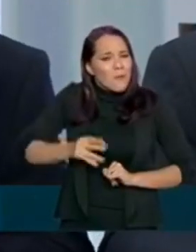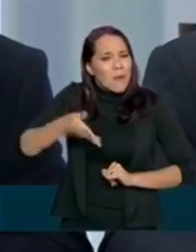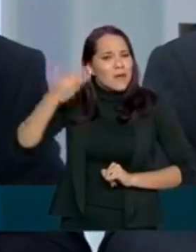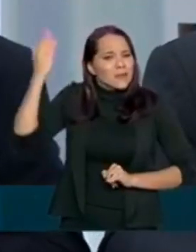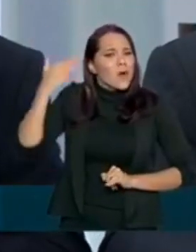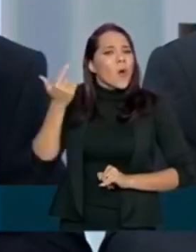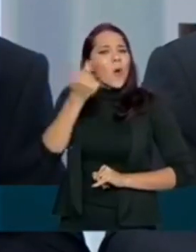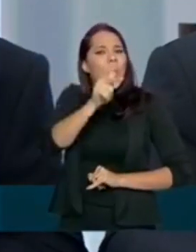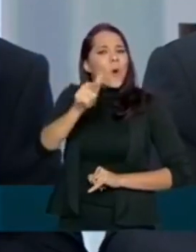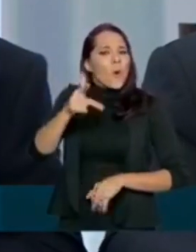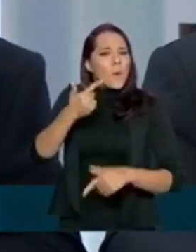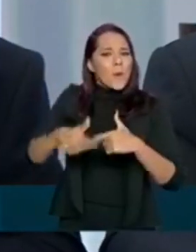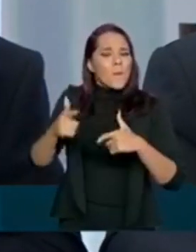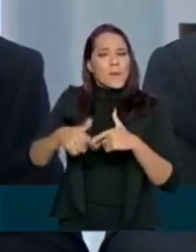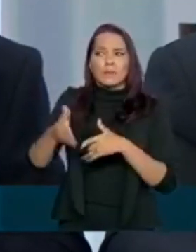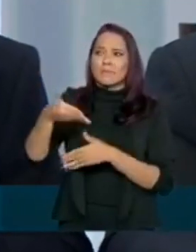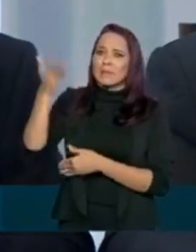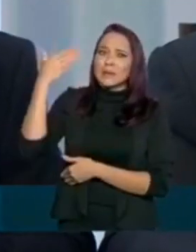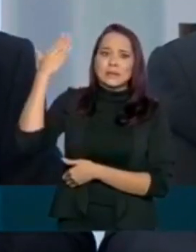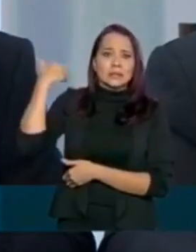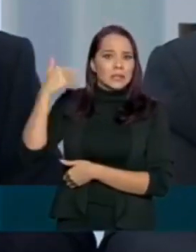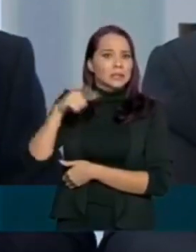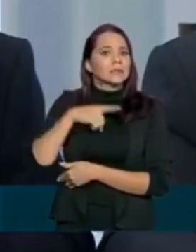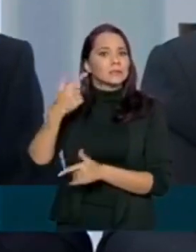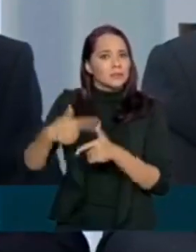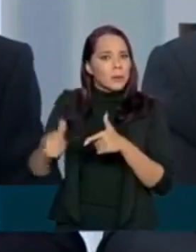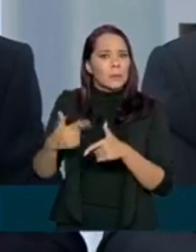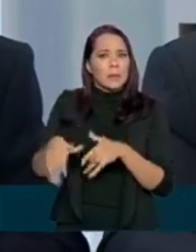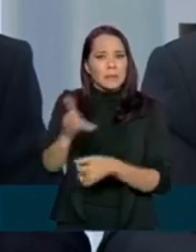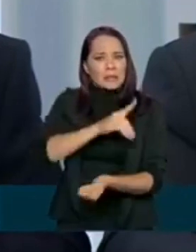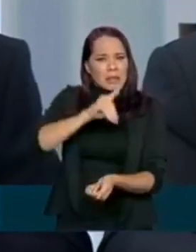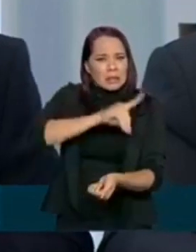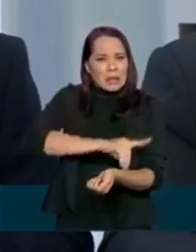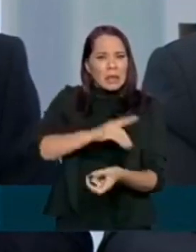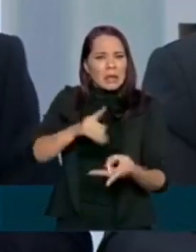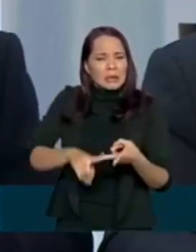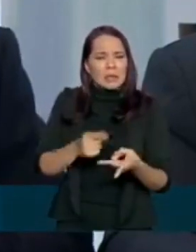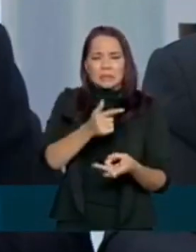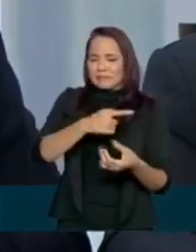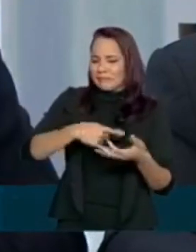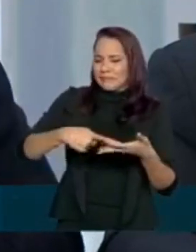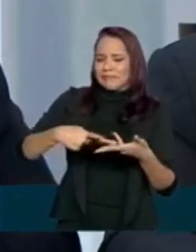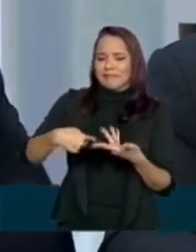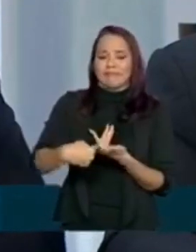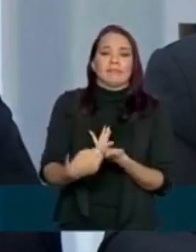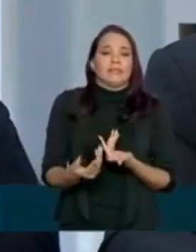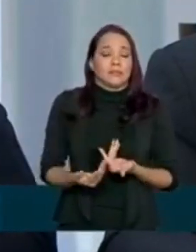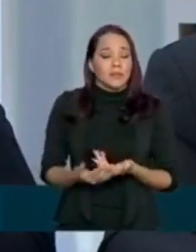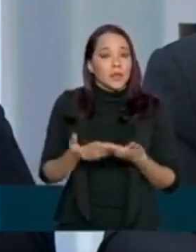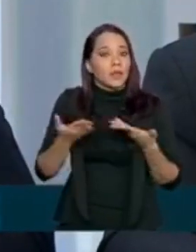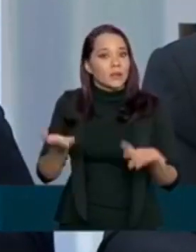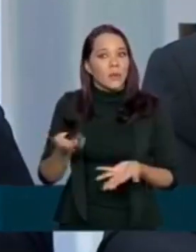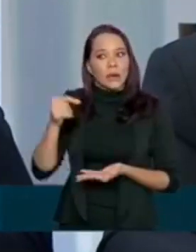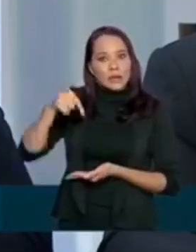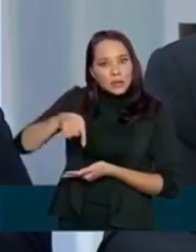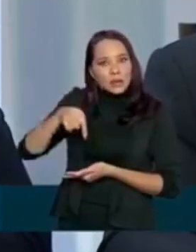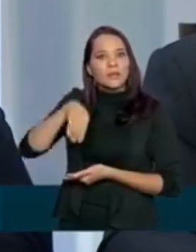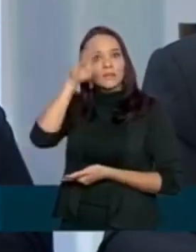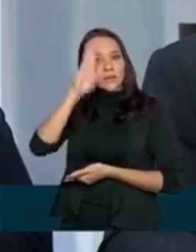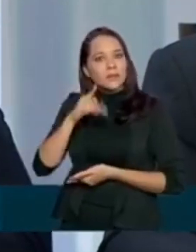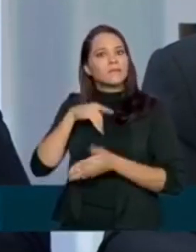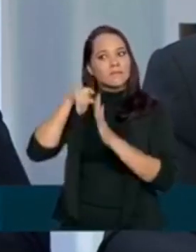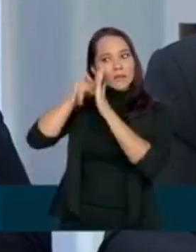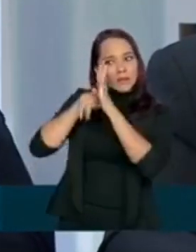a outros problemas no passado em que é dengue chikungunya etc né então os nossos pesquisadores são